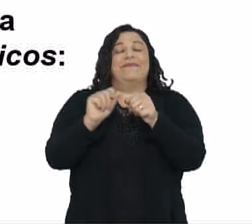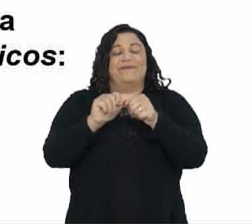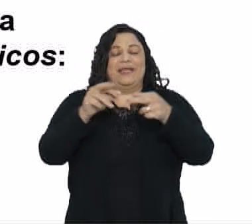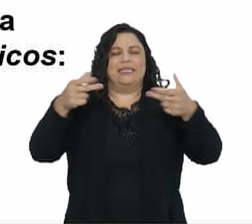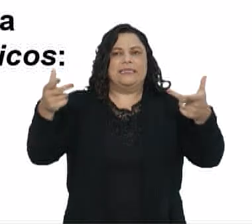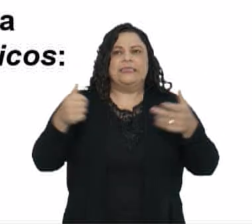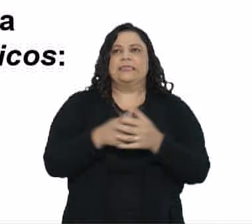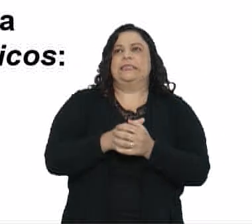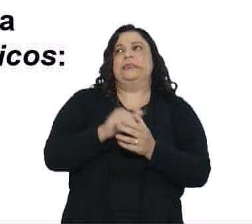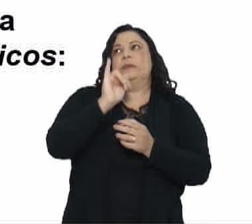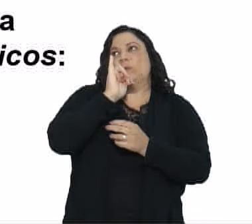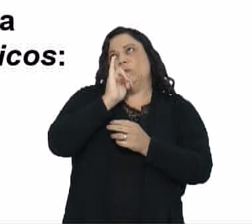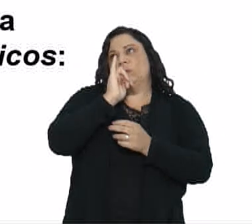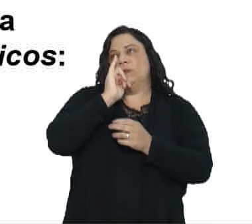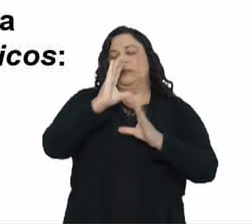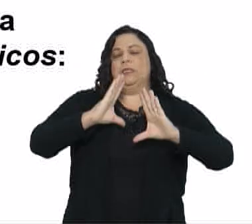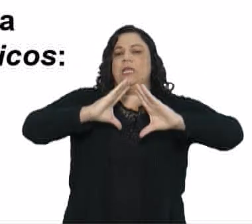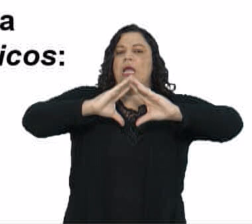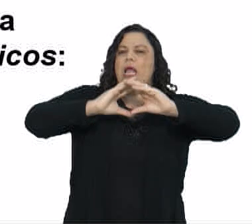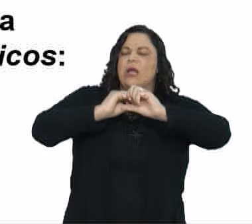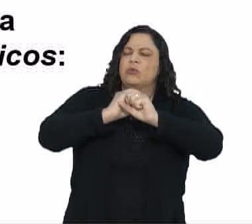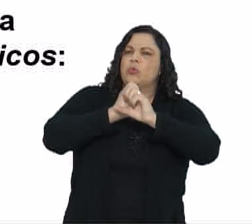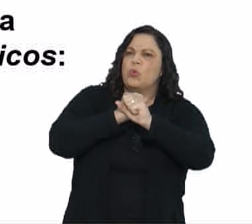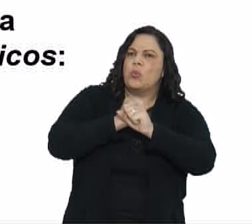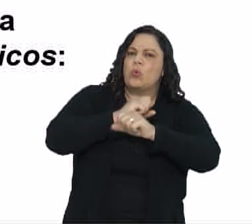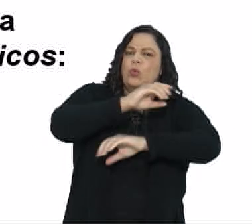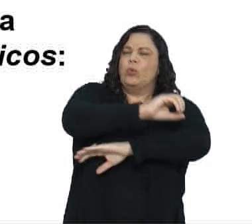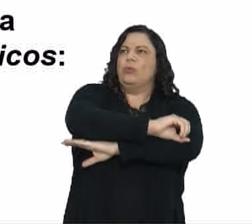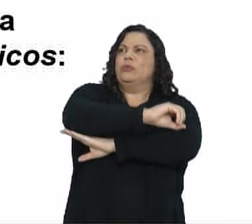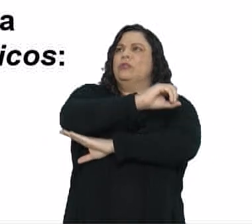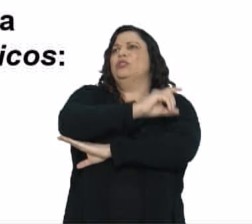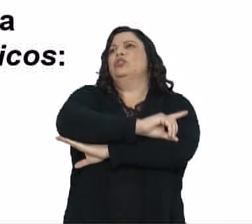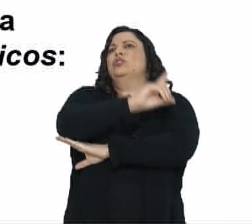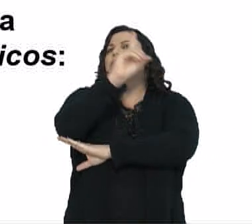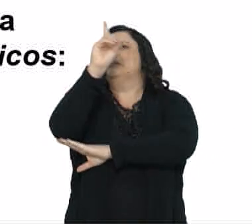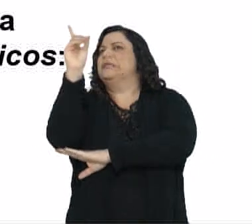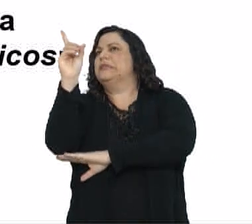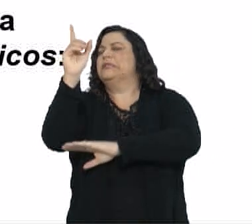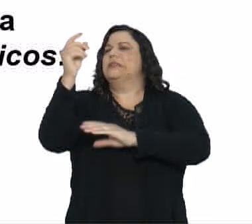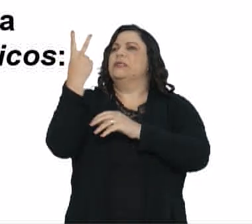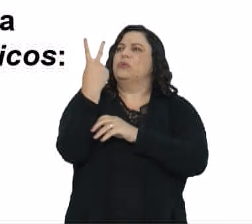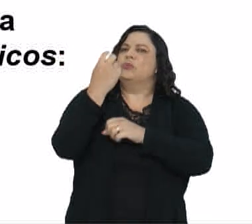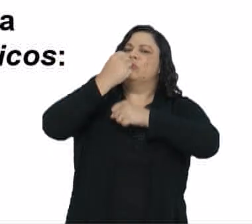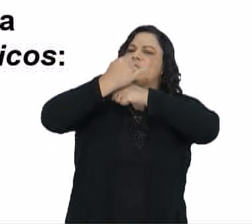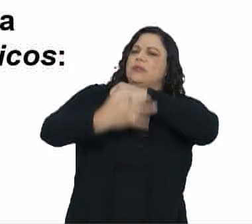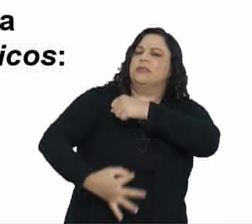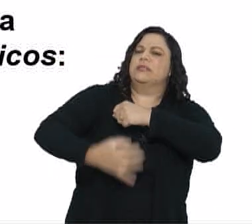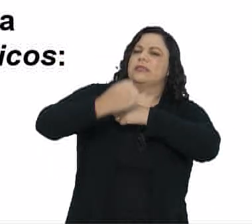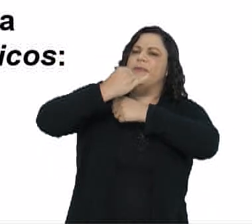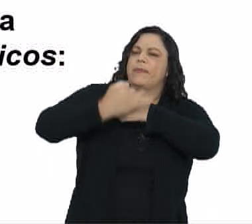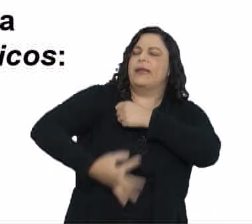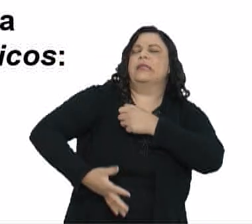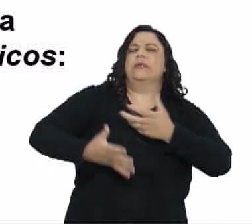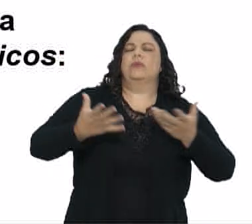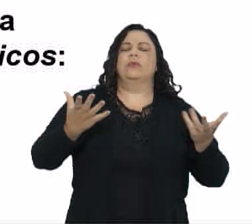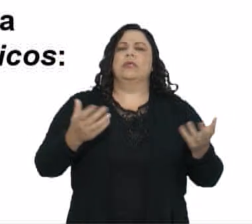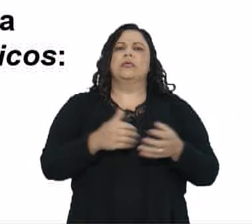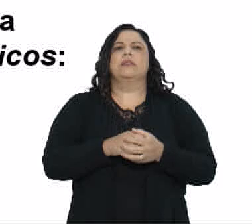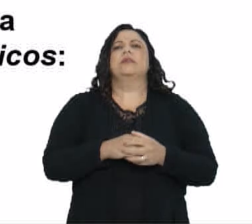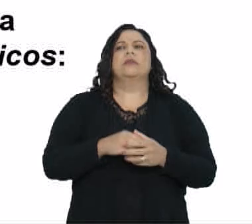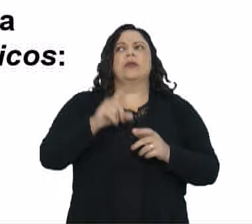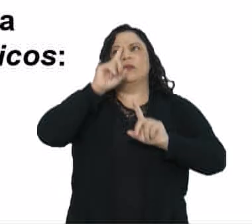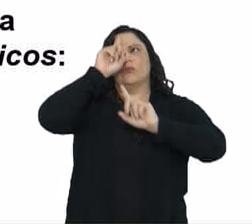É noite, período de dia, eram 2 horas da manhã, né? Então, trabalhando ali com o quê? Com